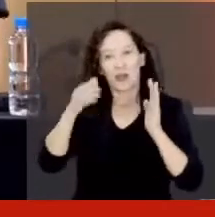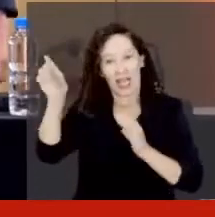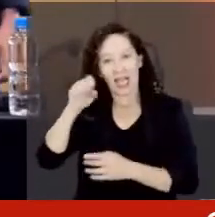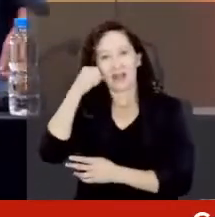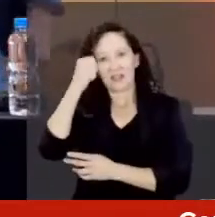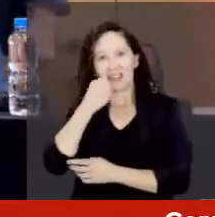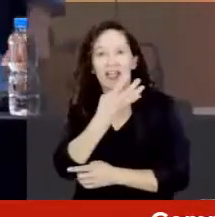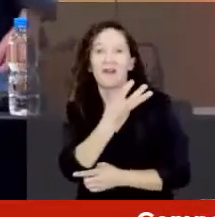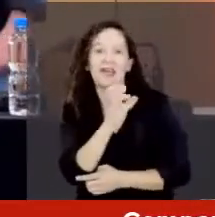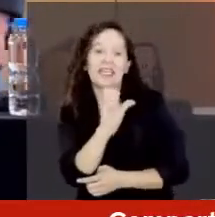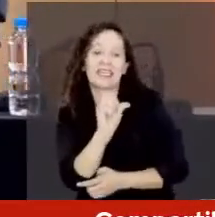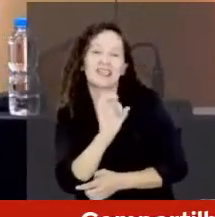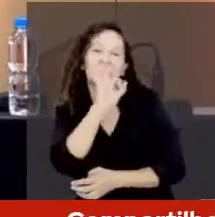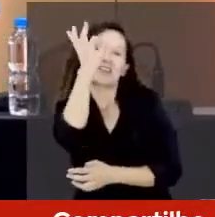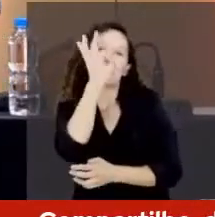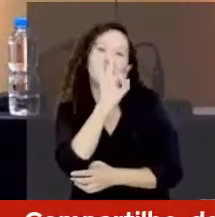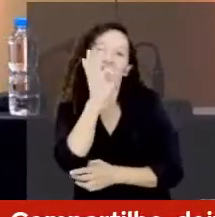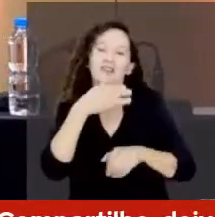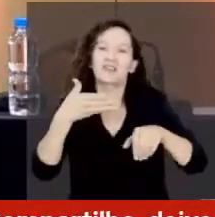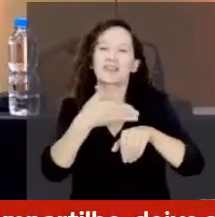Alckmin, presidente.